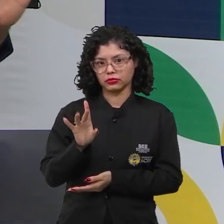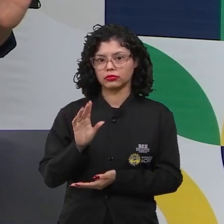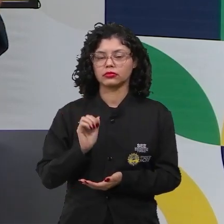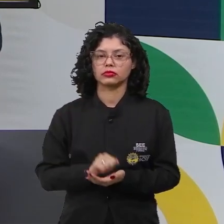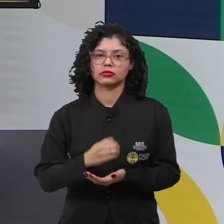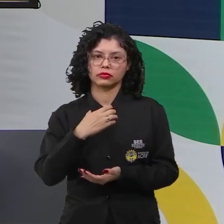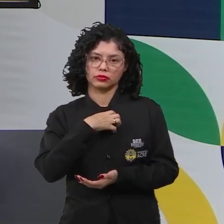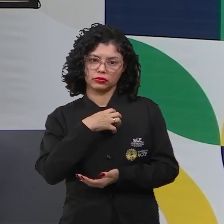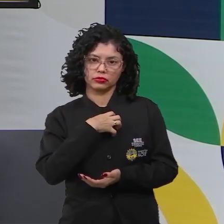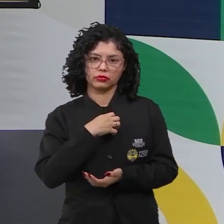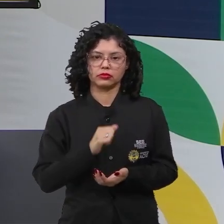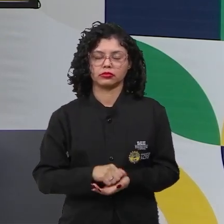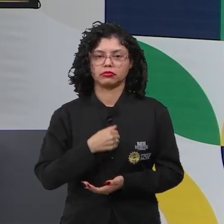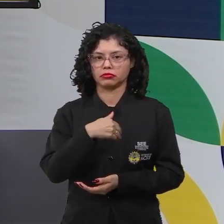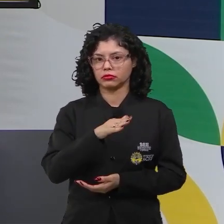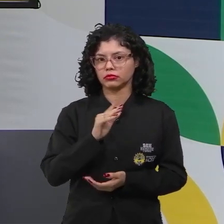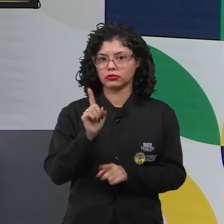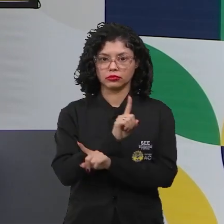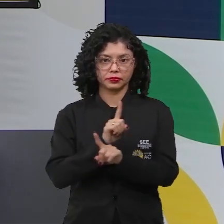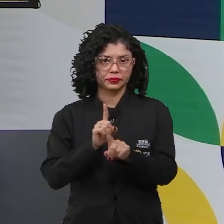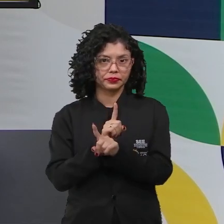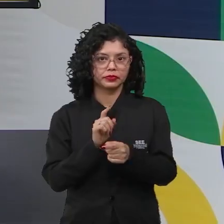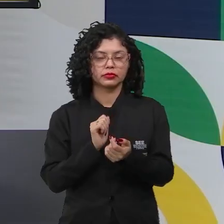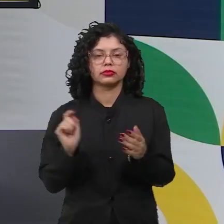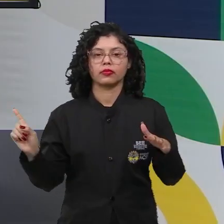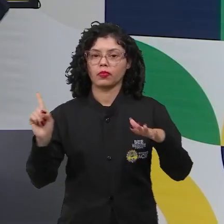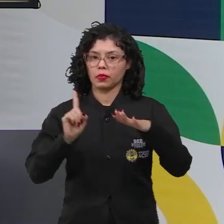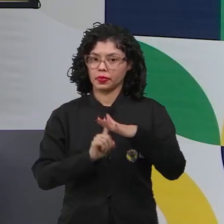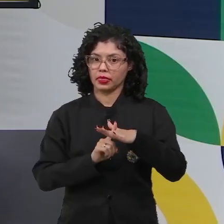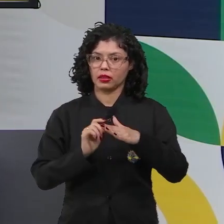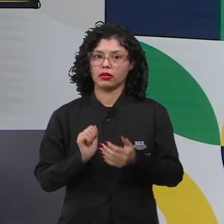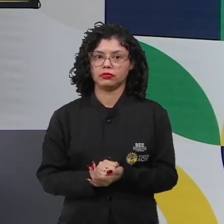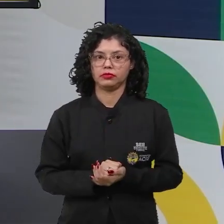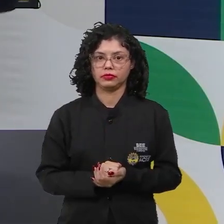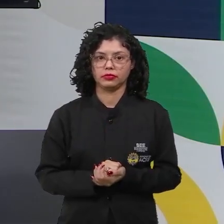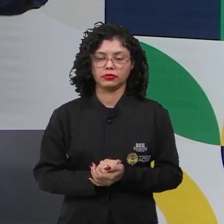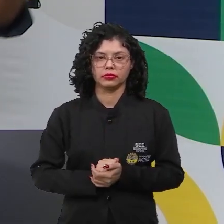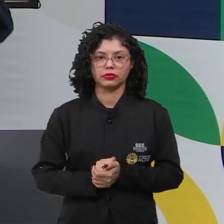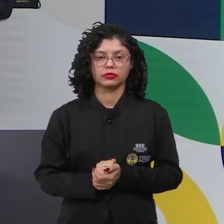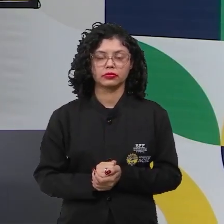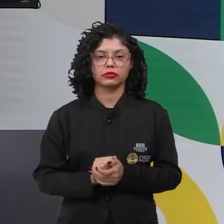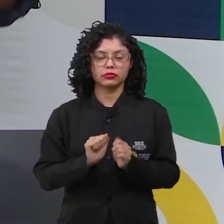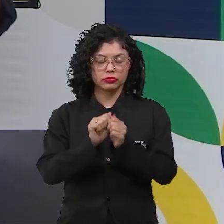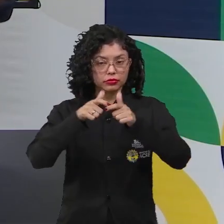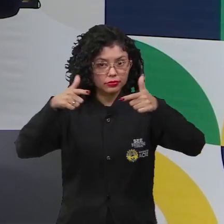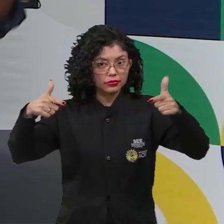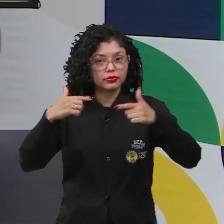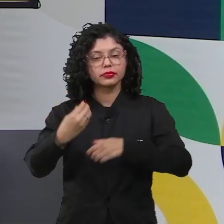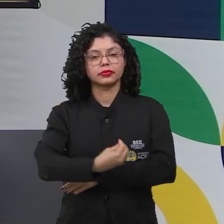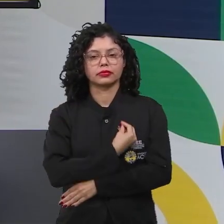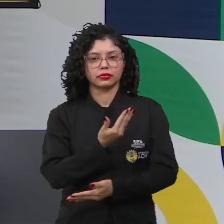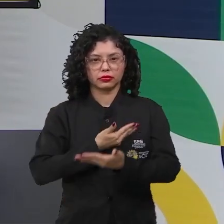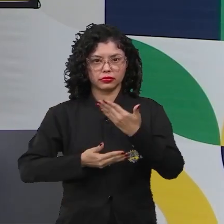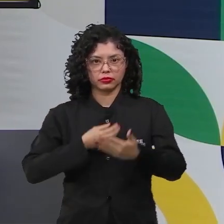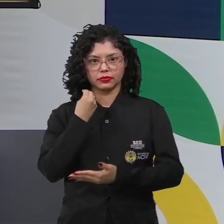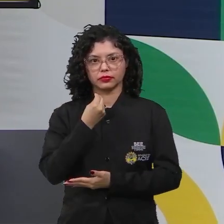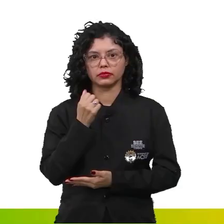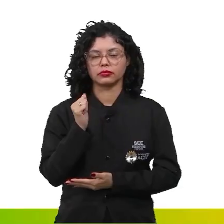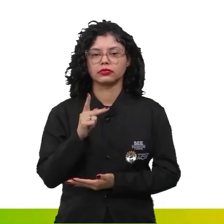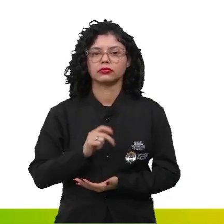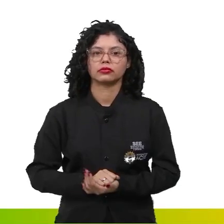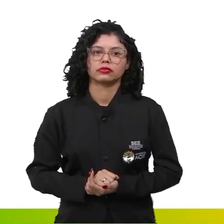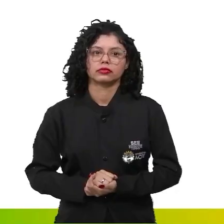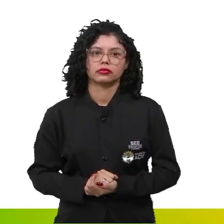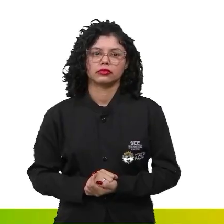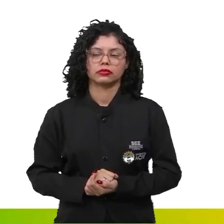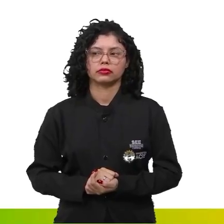de, foi jogado aqui. Não é isso, não é integração, é inclusão, inserção, ampliação, vivência, experienciação, ok? Vamos